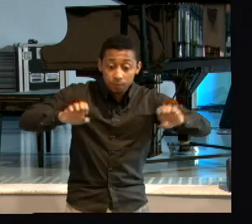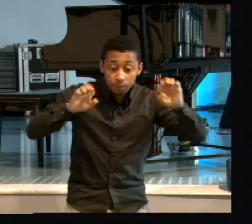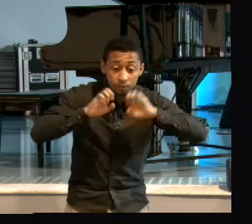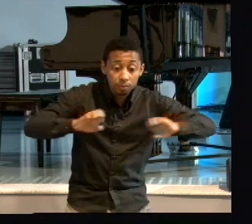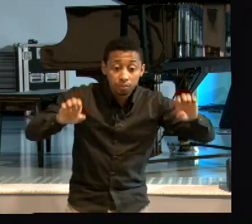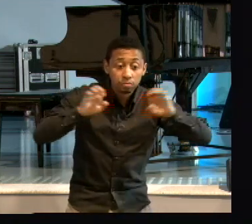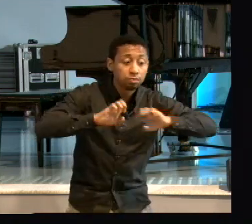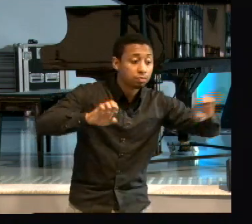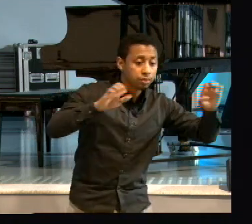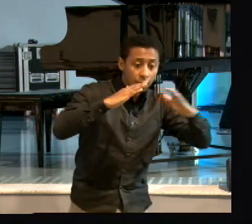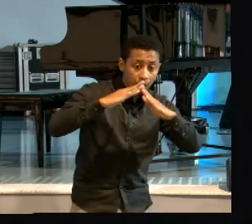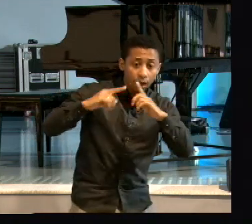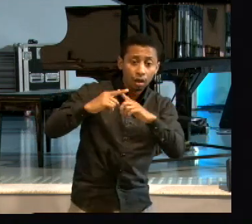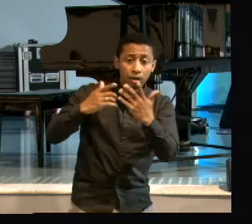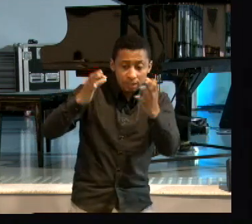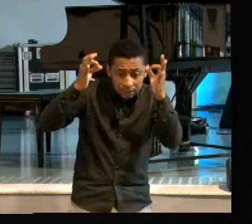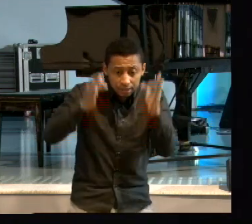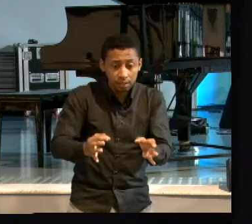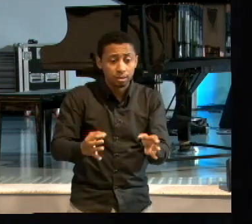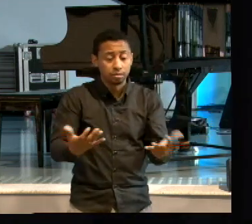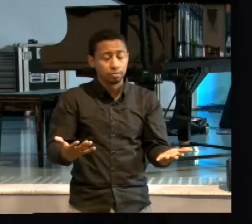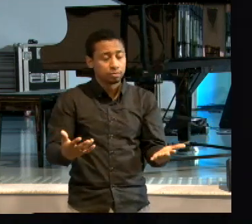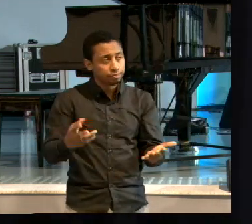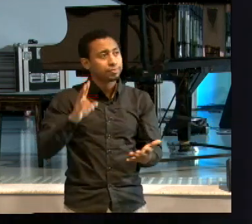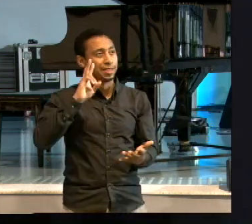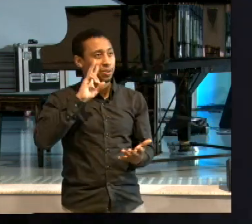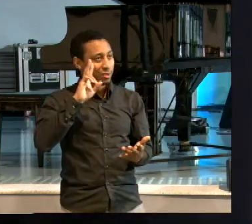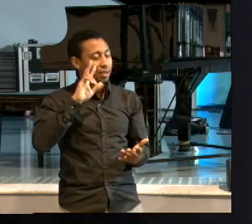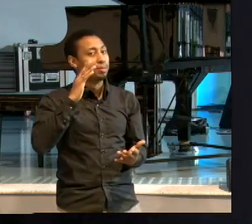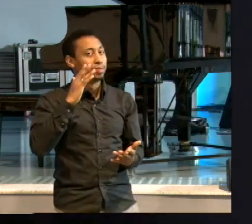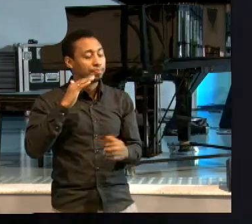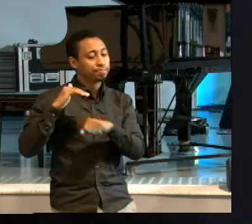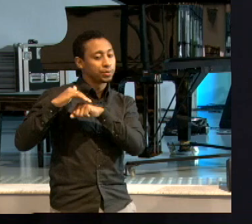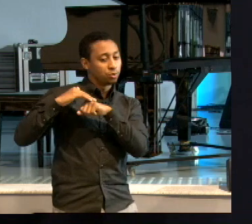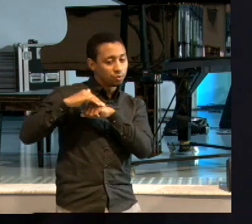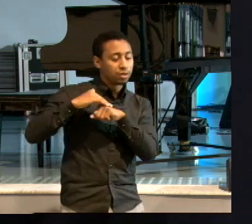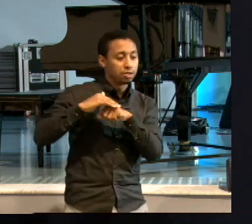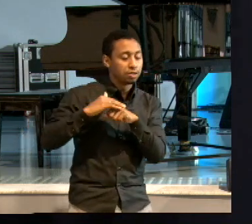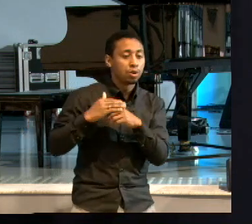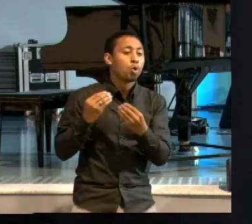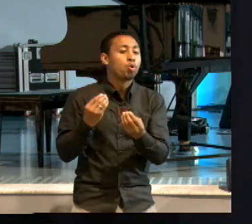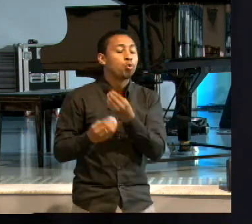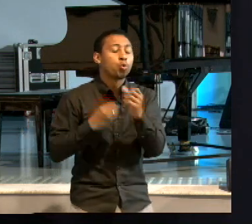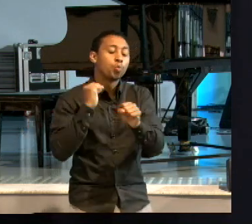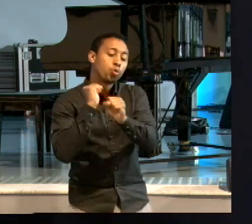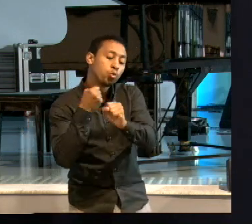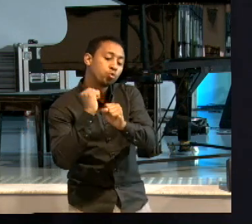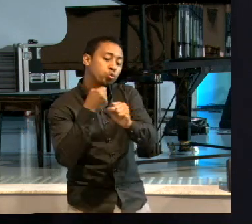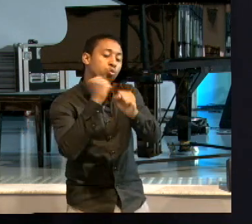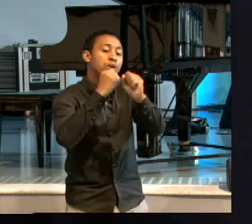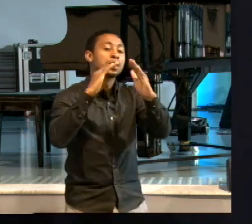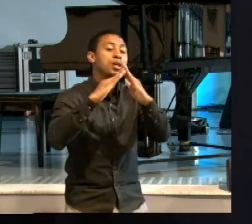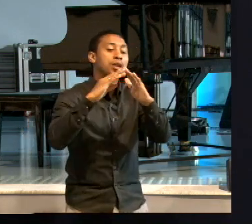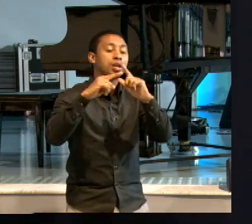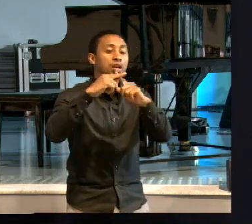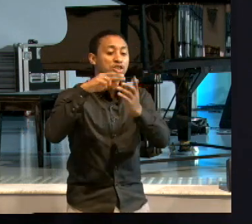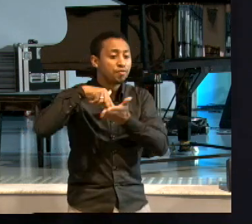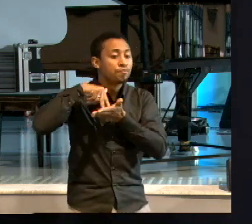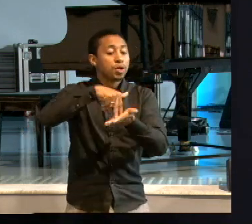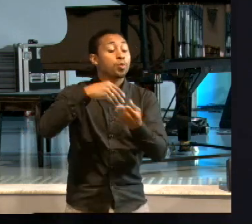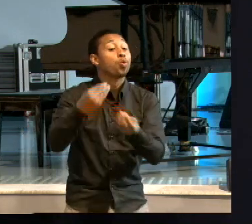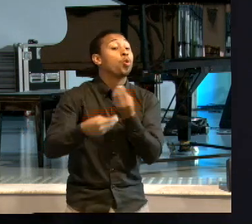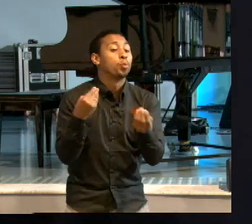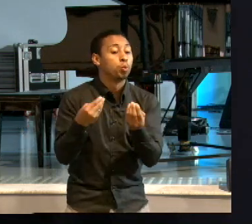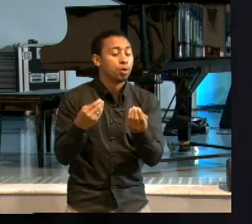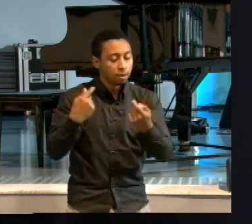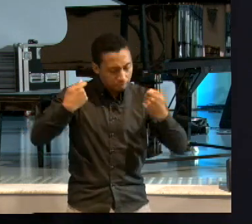E um dia desses eu lembro de ter dito para alguém: eu acredito que igrejas relevantes se constroem com crentes relevantes. Não adianta apenas